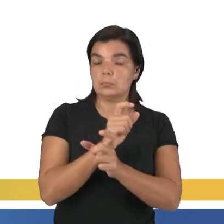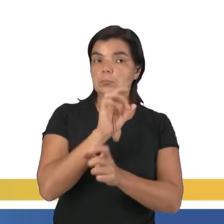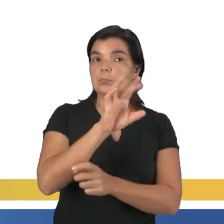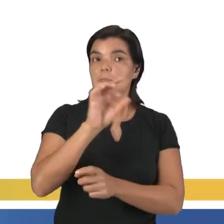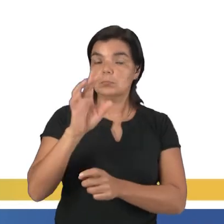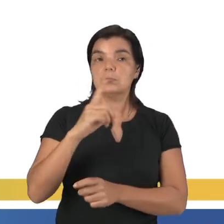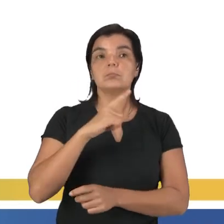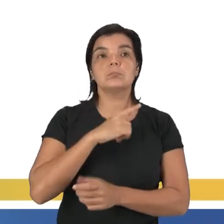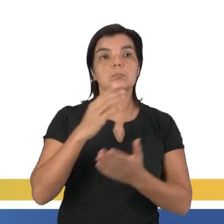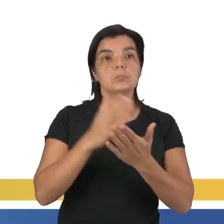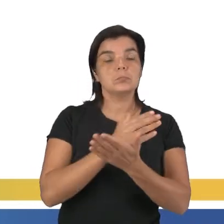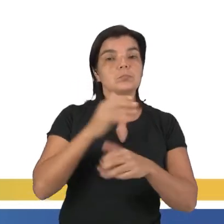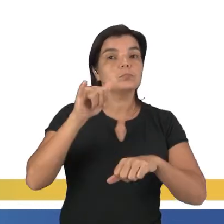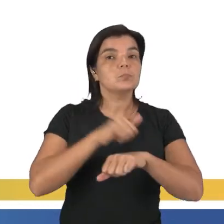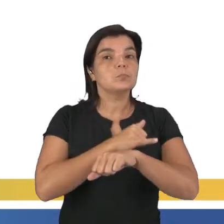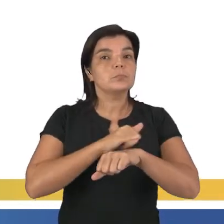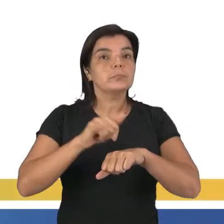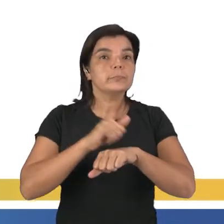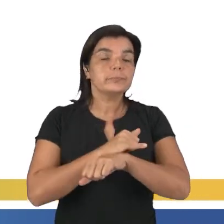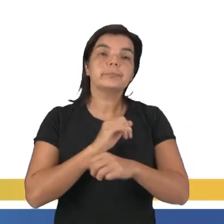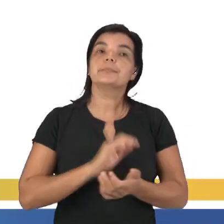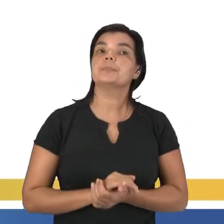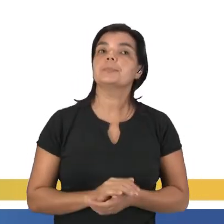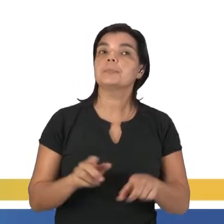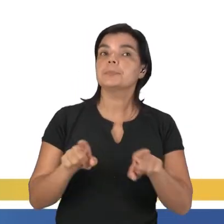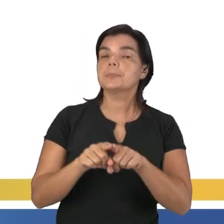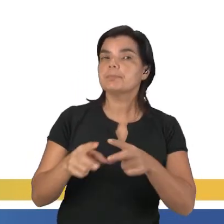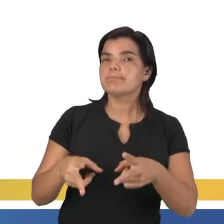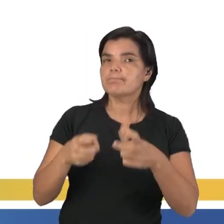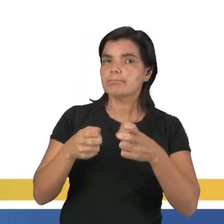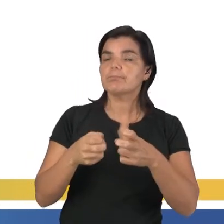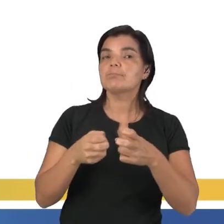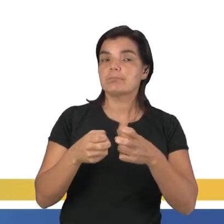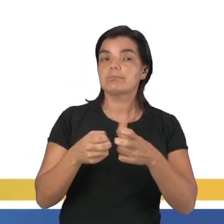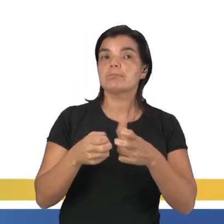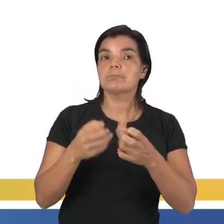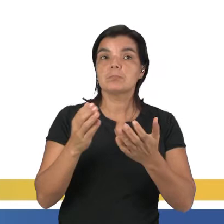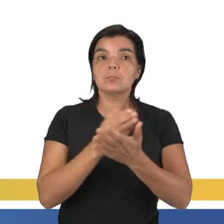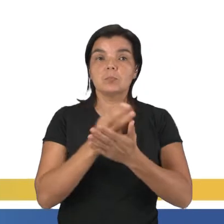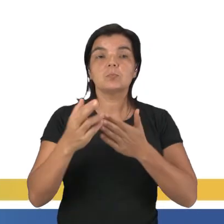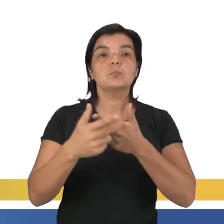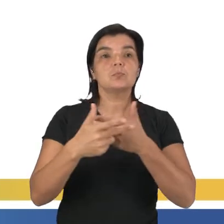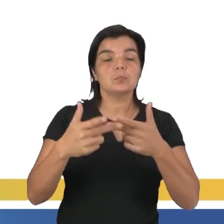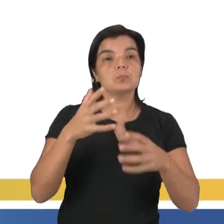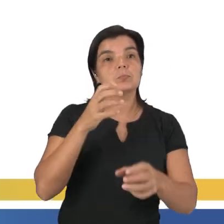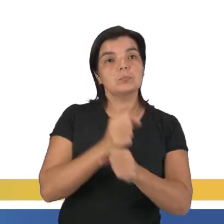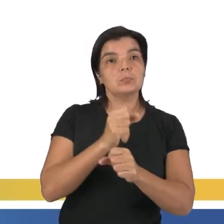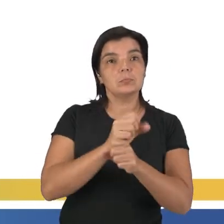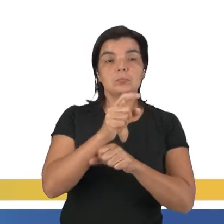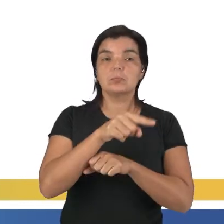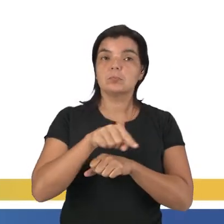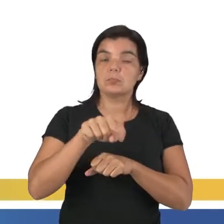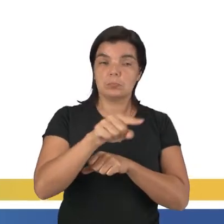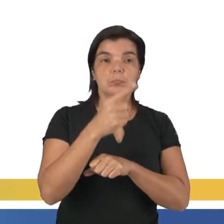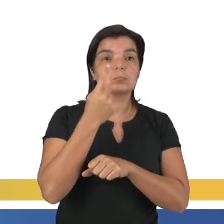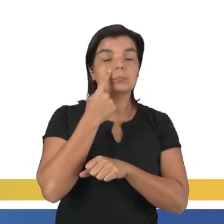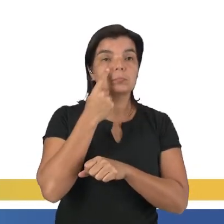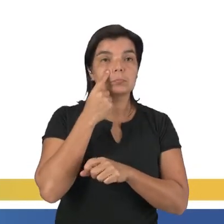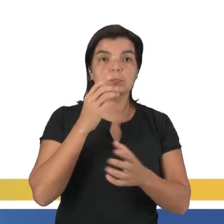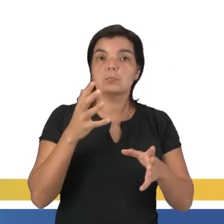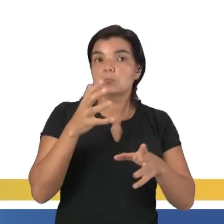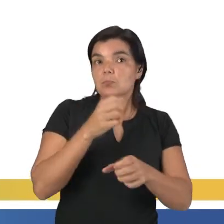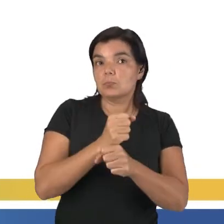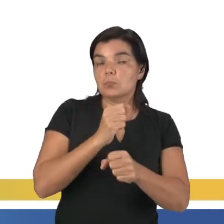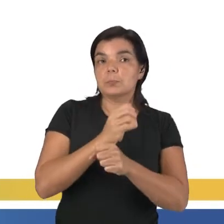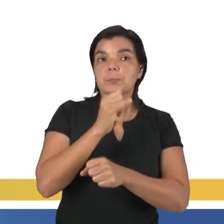deles, nós temos algumas estratégias, né? E uma delas que a gente percebe que é bem padrão em alguns cálculos, que quando você vai fazer o